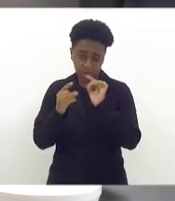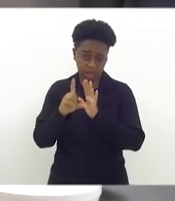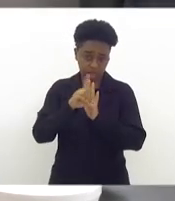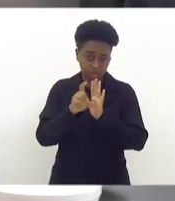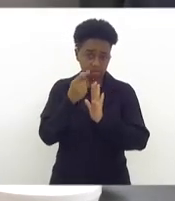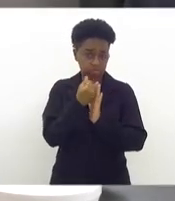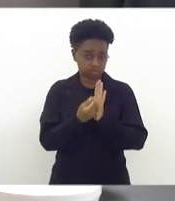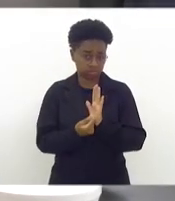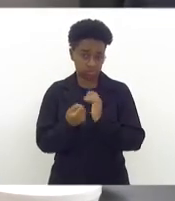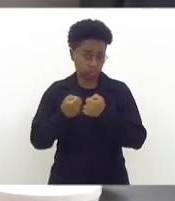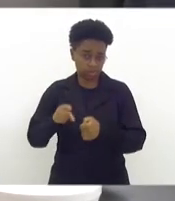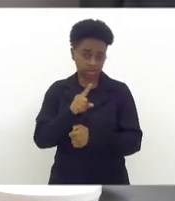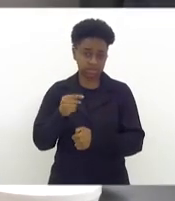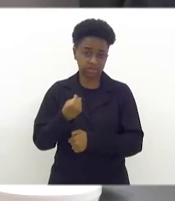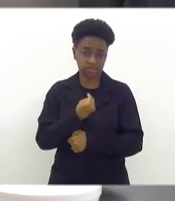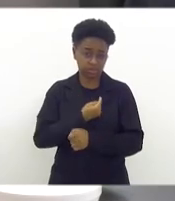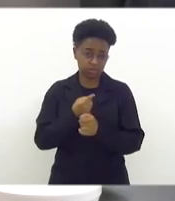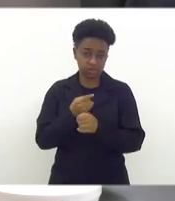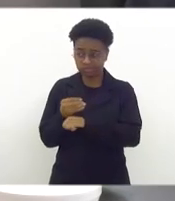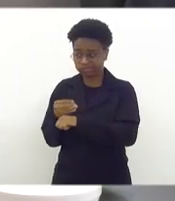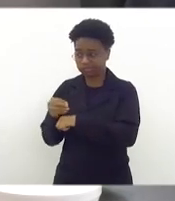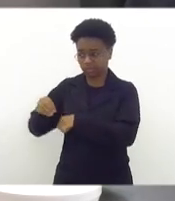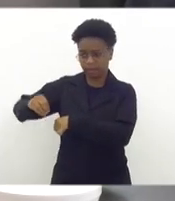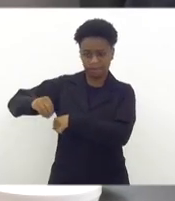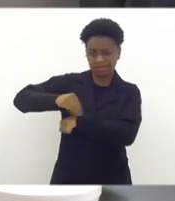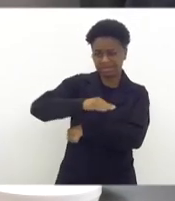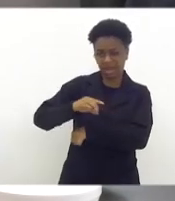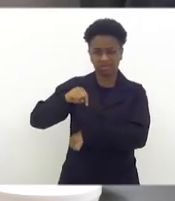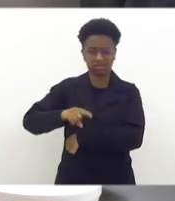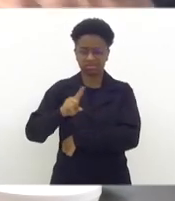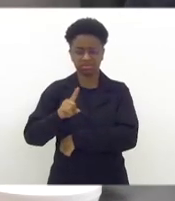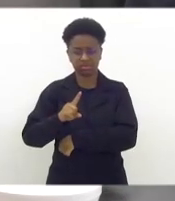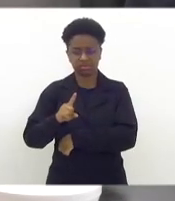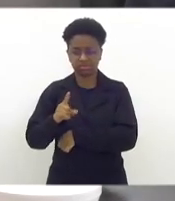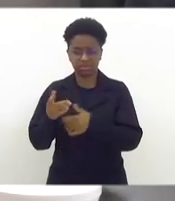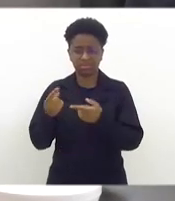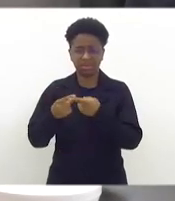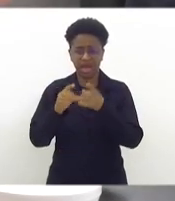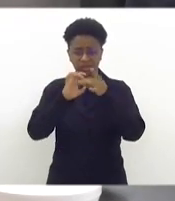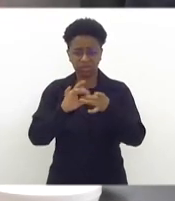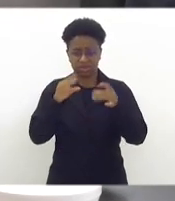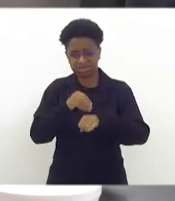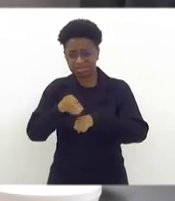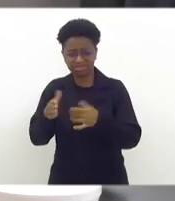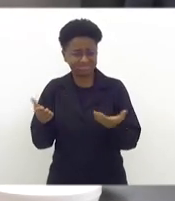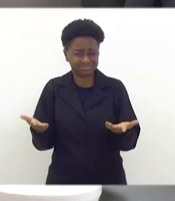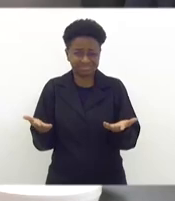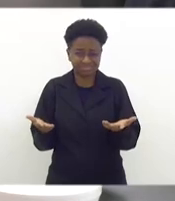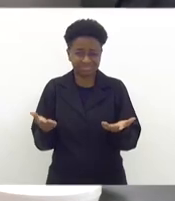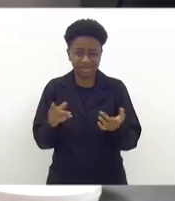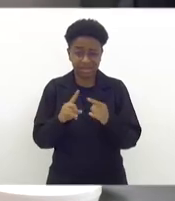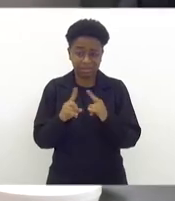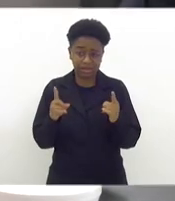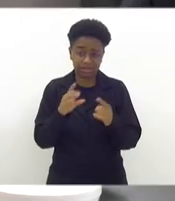Não precisa de autorização, não precisa mandar a mensagem para cá, porque autorização é mandar a mensagem. Mas